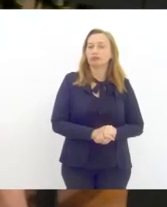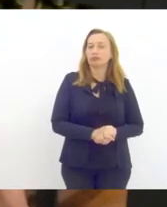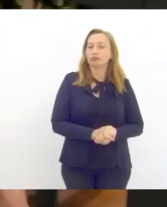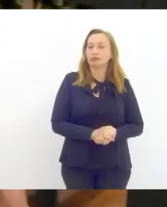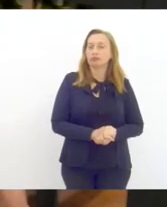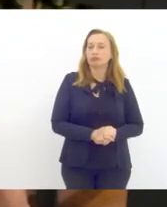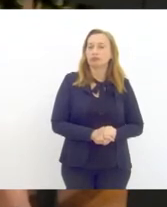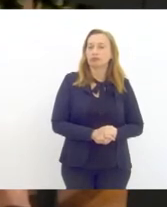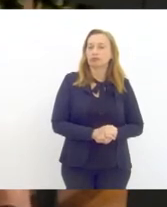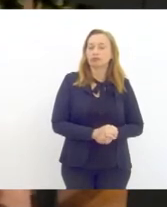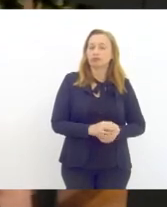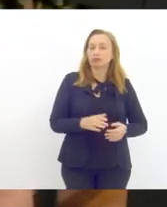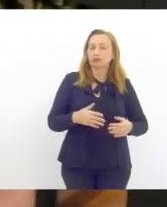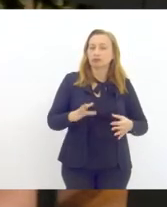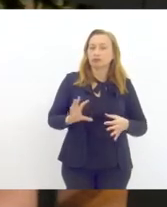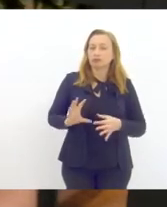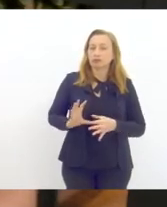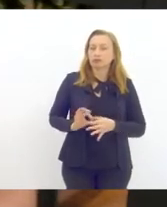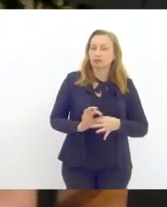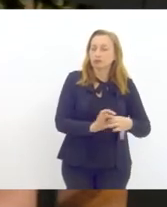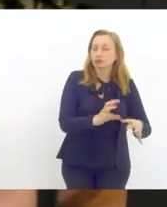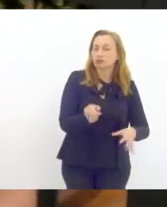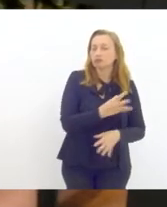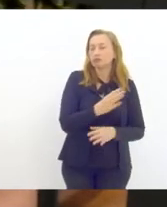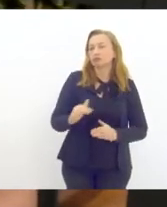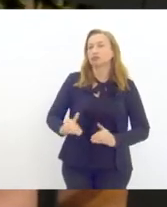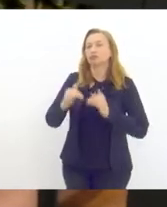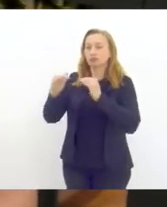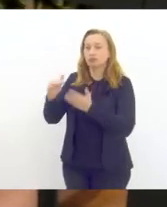um novo alinhamento desses coeficientes. E a Subsecretaria